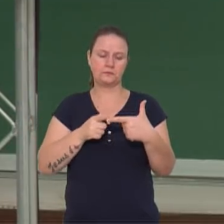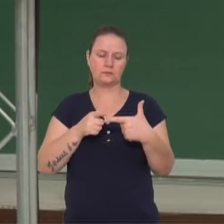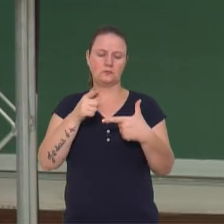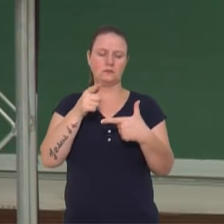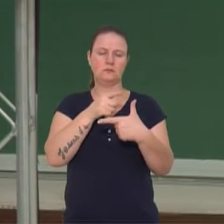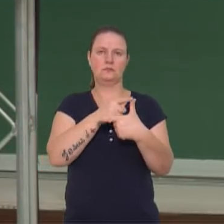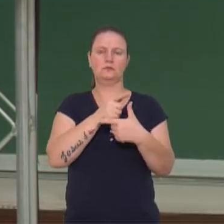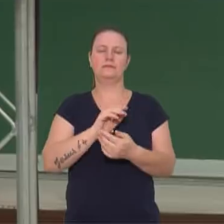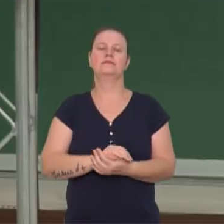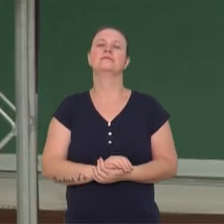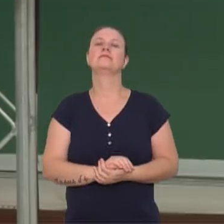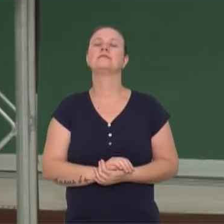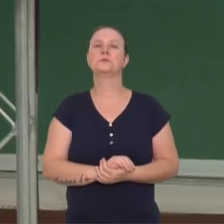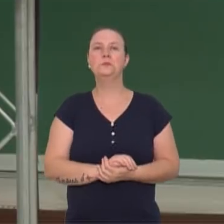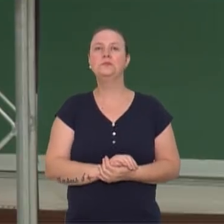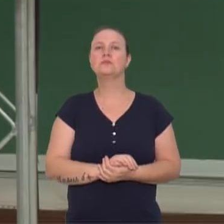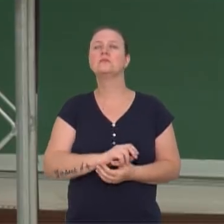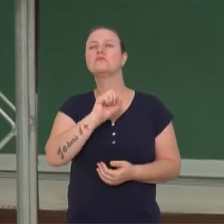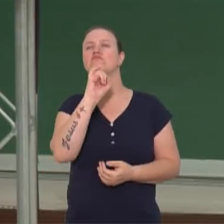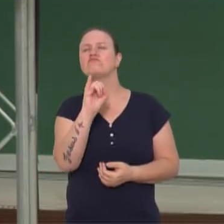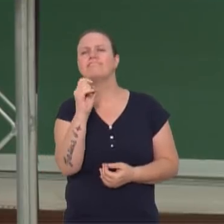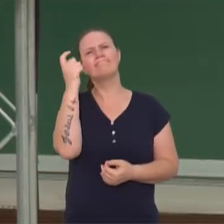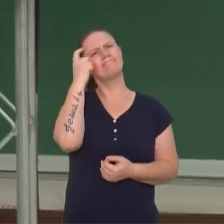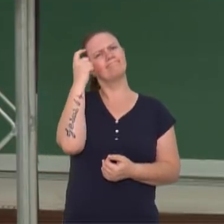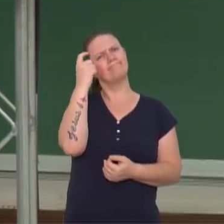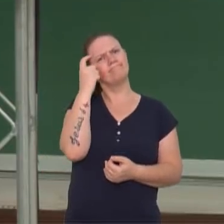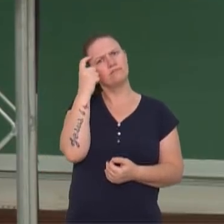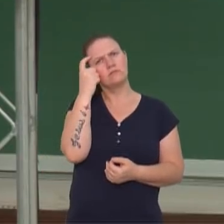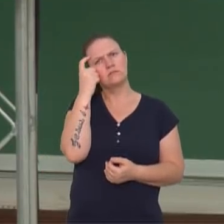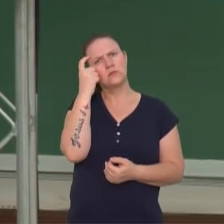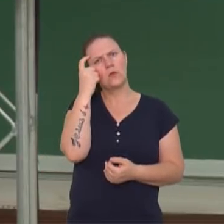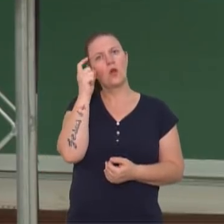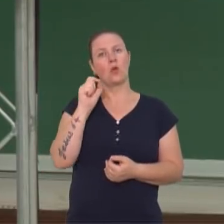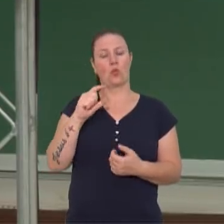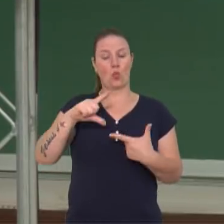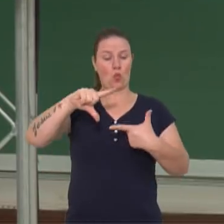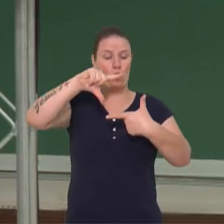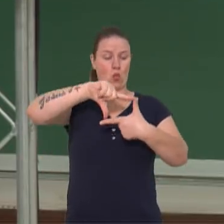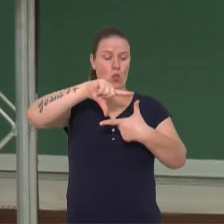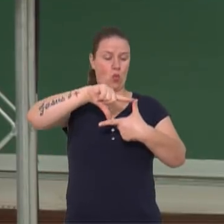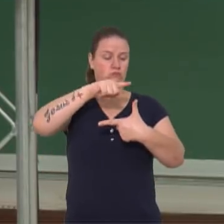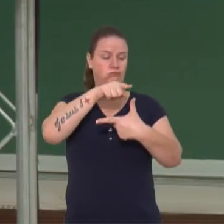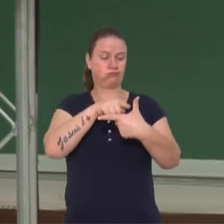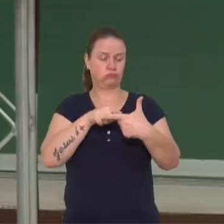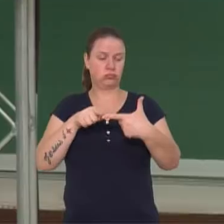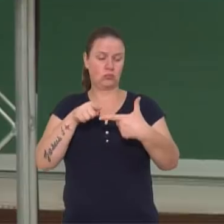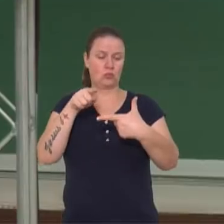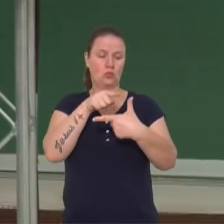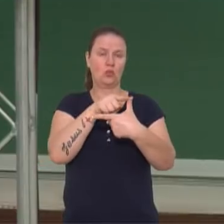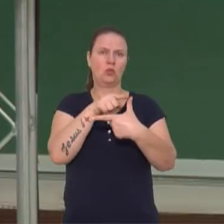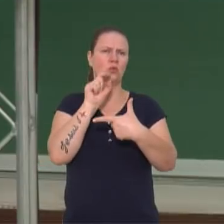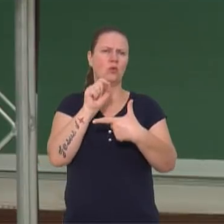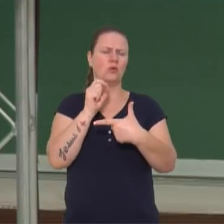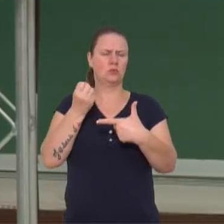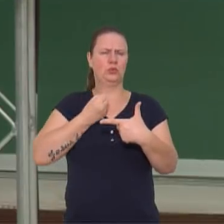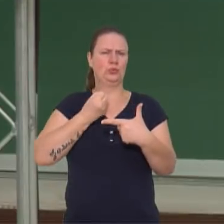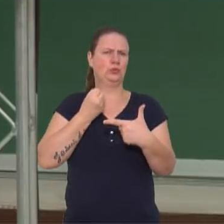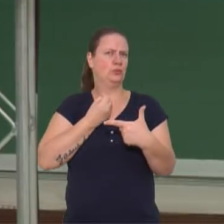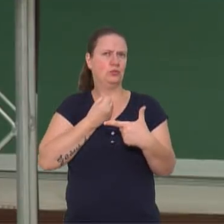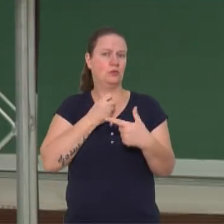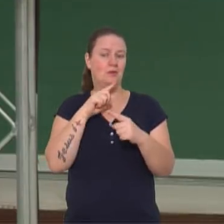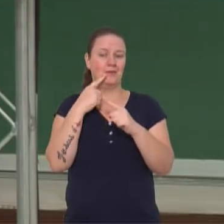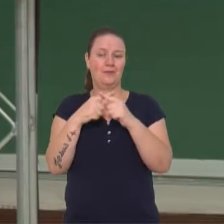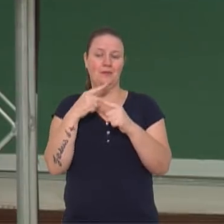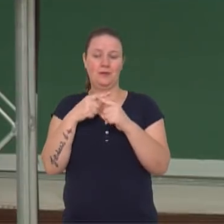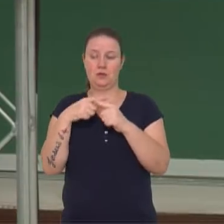quer dizer que, se eu pensar no perímetro do retângulo, eu vou ter que pensar que número